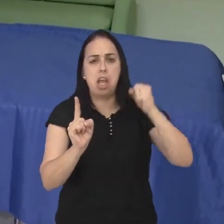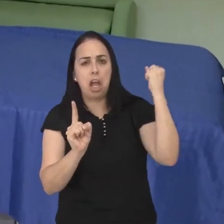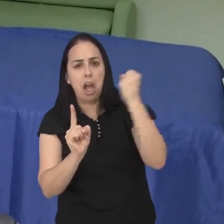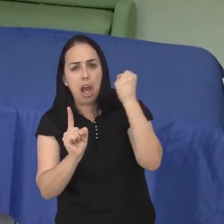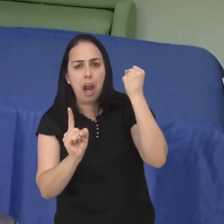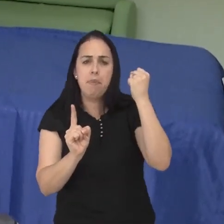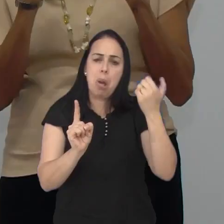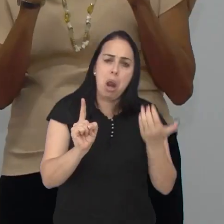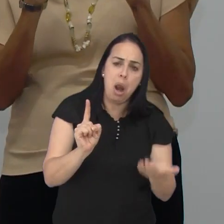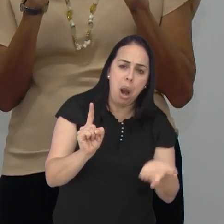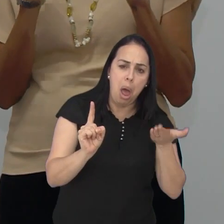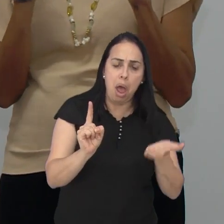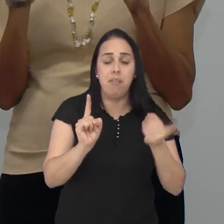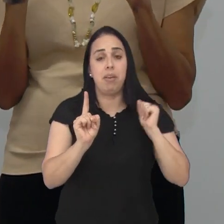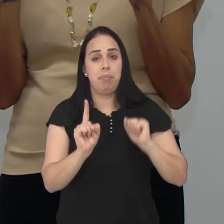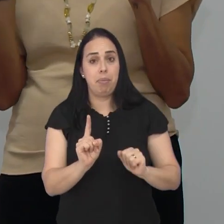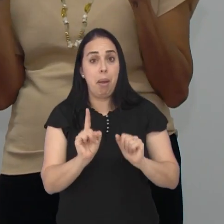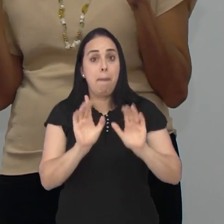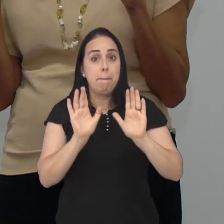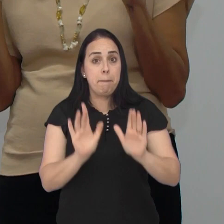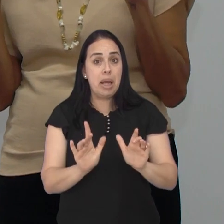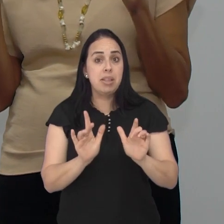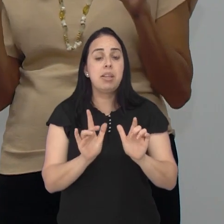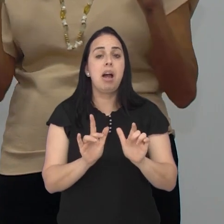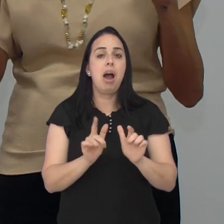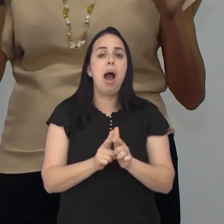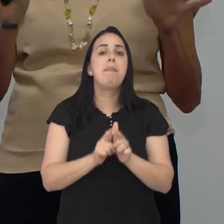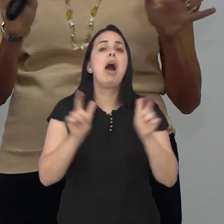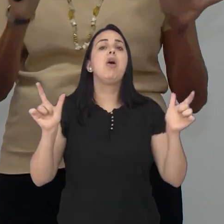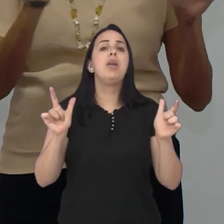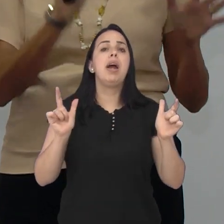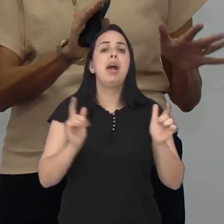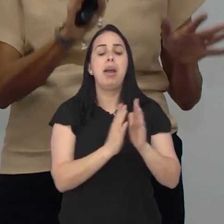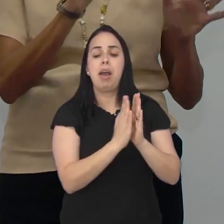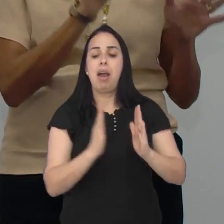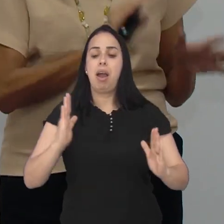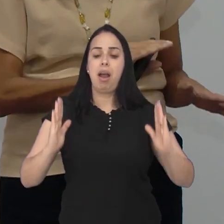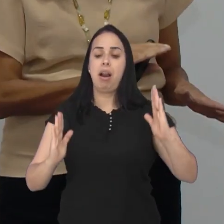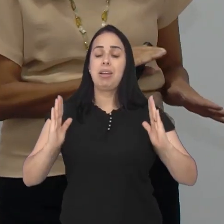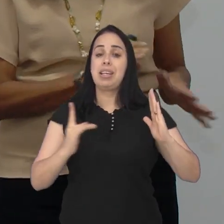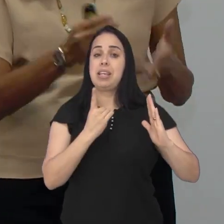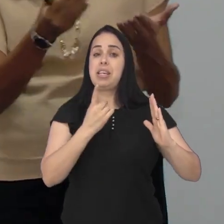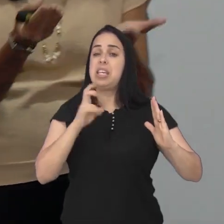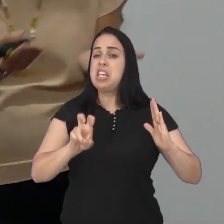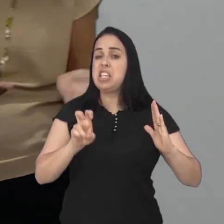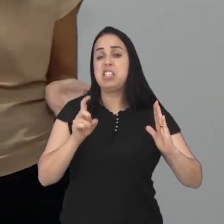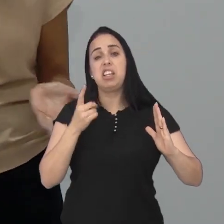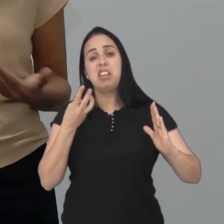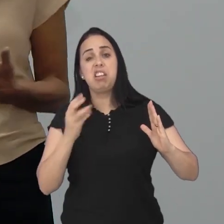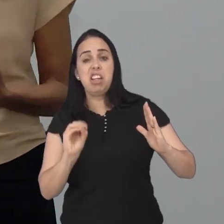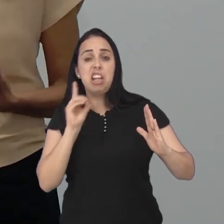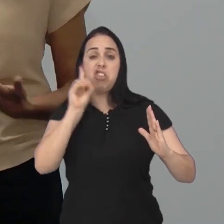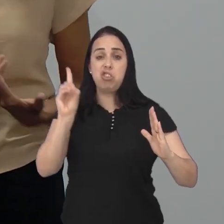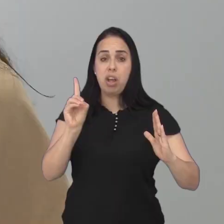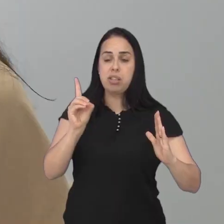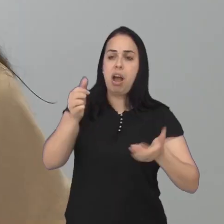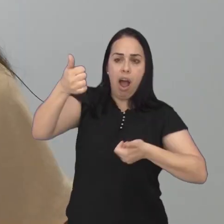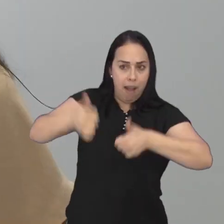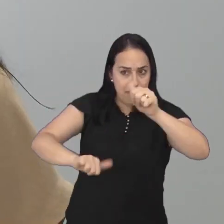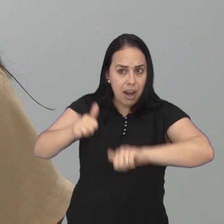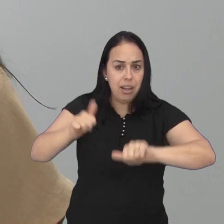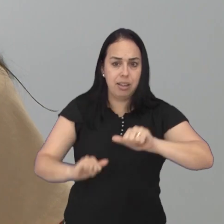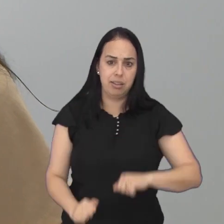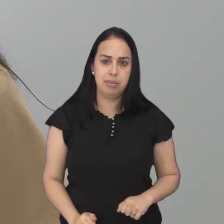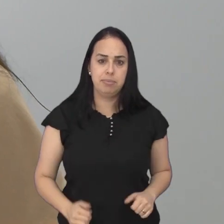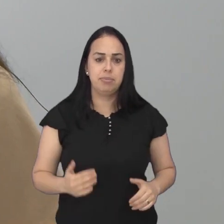da doença. Na maior parte dos casos, essa análise acontece entre 15 e 30 dias. A gente